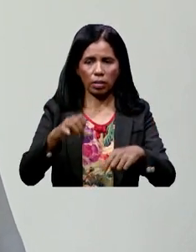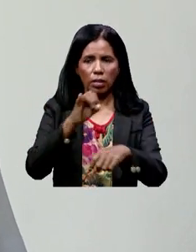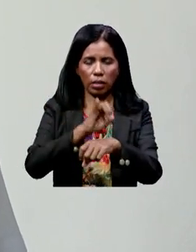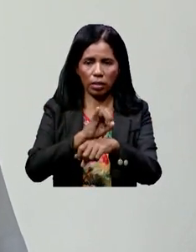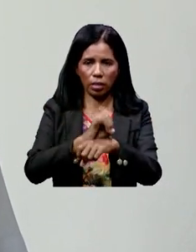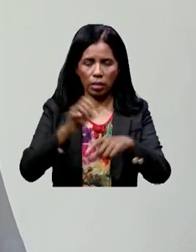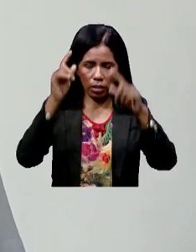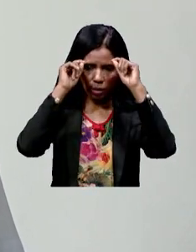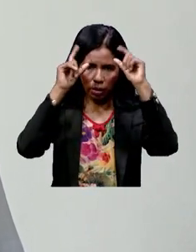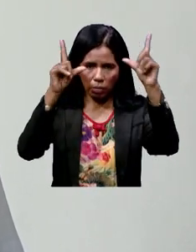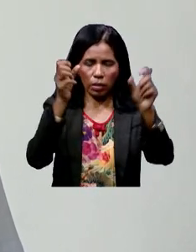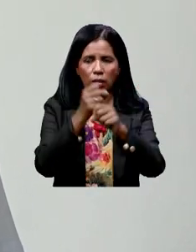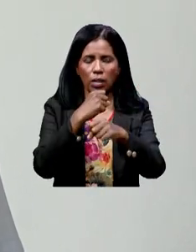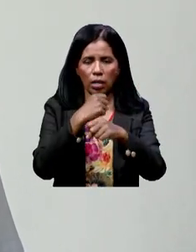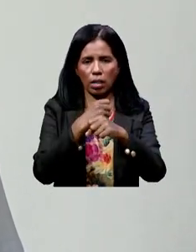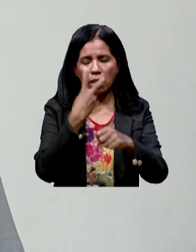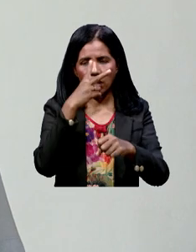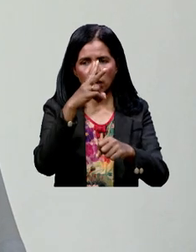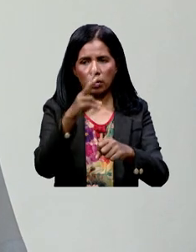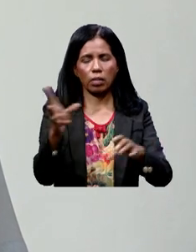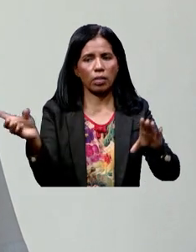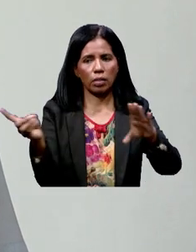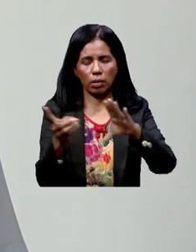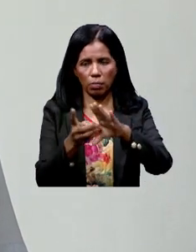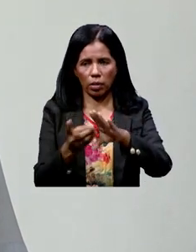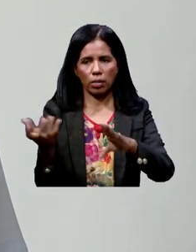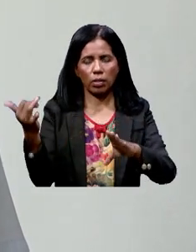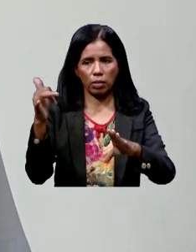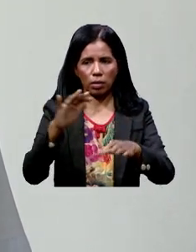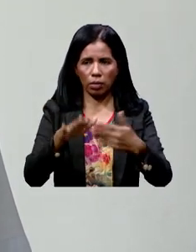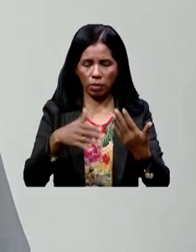Timor mos halo divulgação ba documento Santo Padre nenia